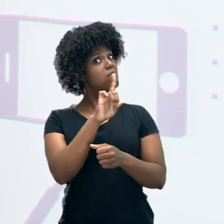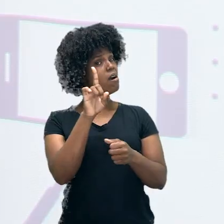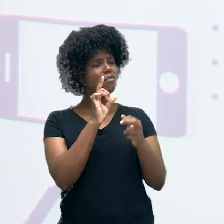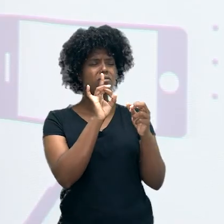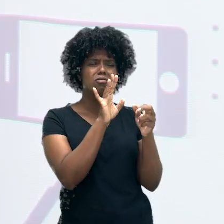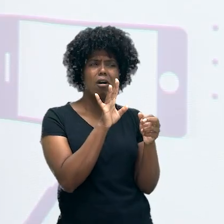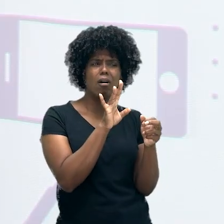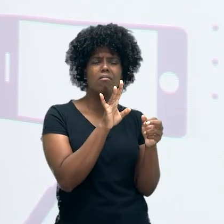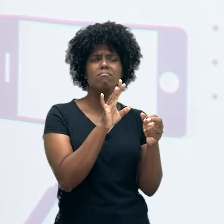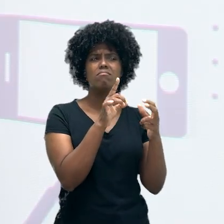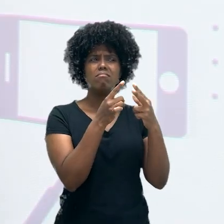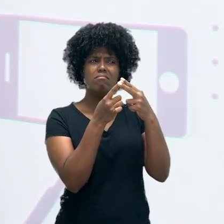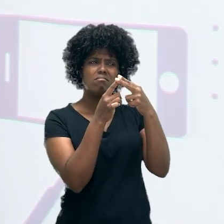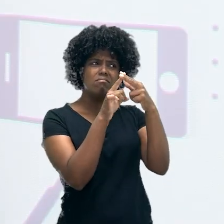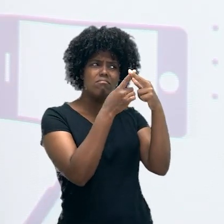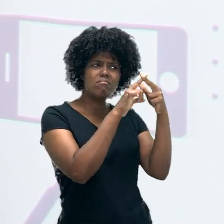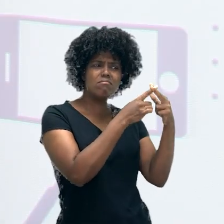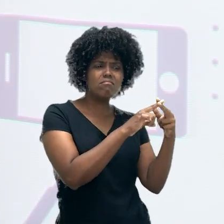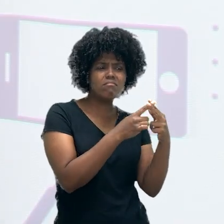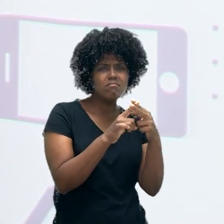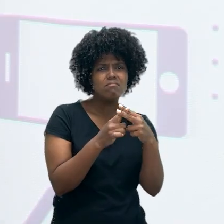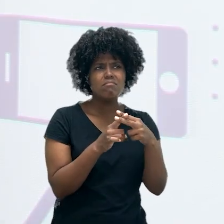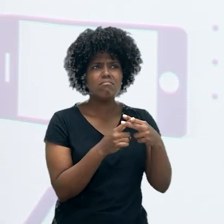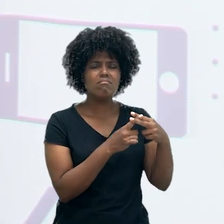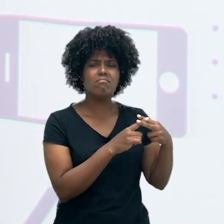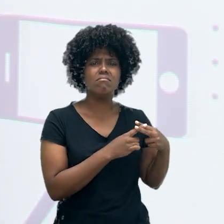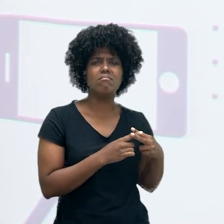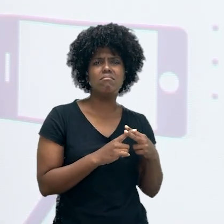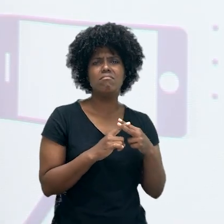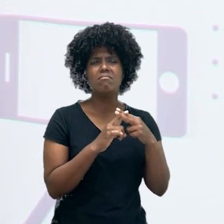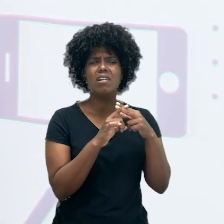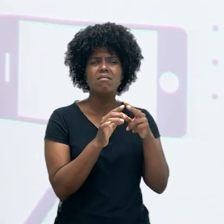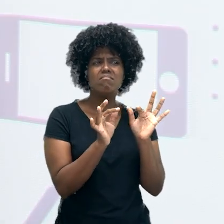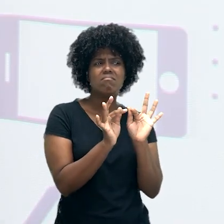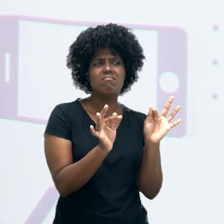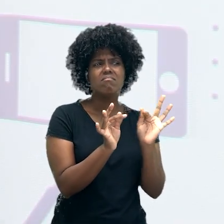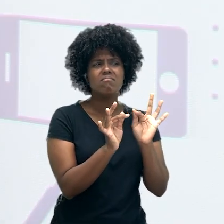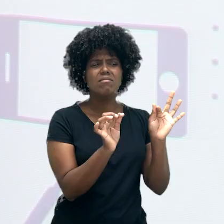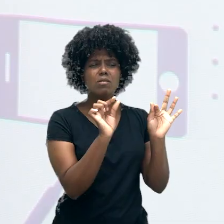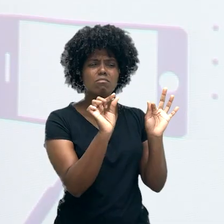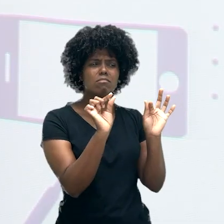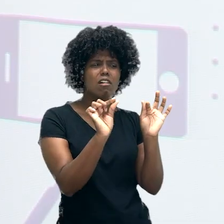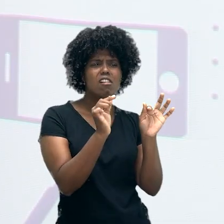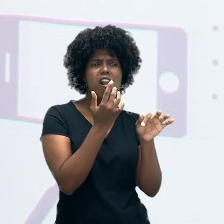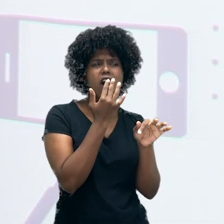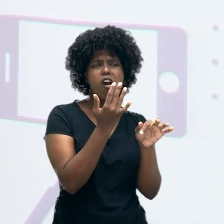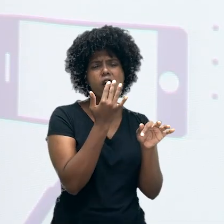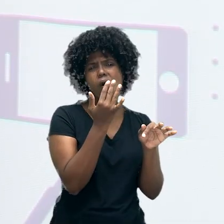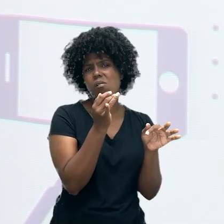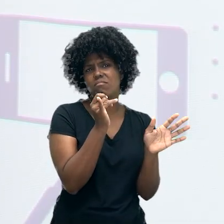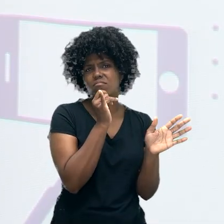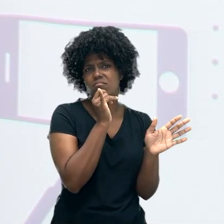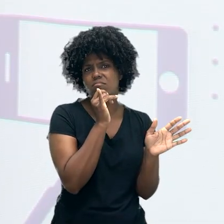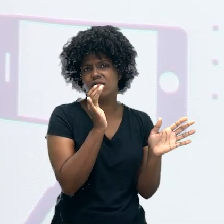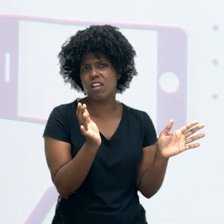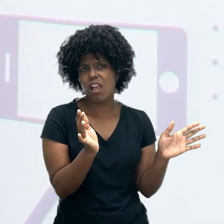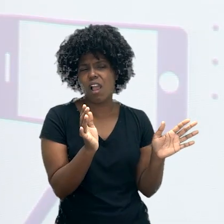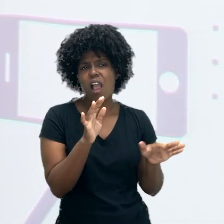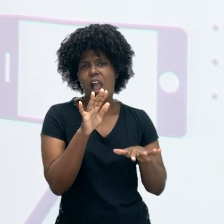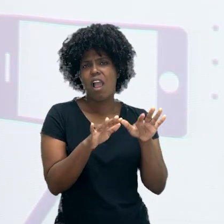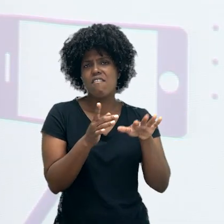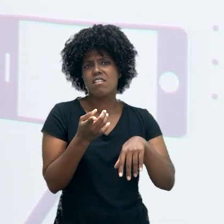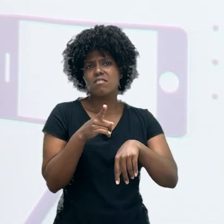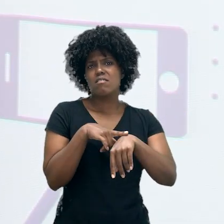retratada, mas sim corrigir, né? Dar o primeiro pequenos retoques, né? Mudar um pouquinho a cor, por